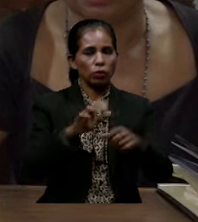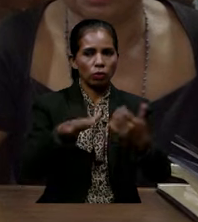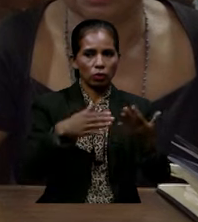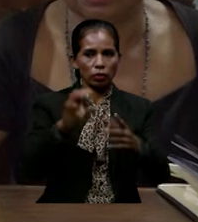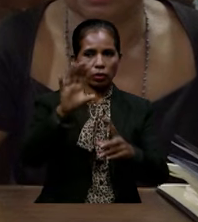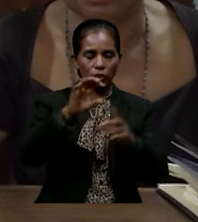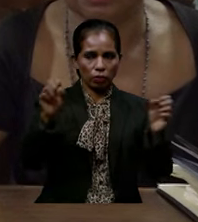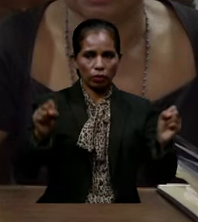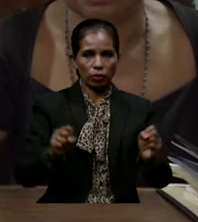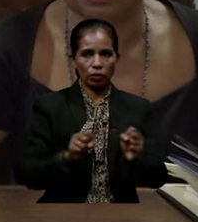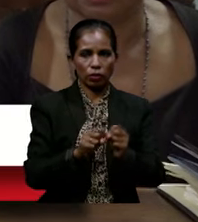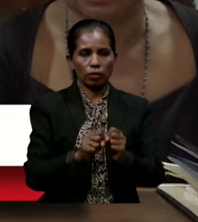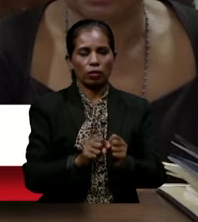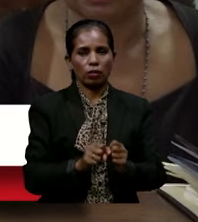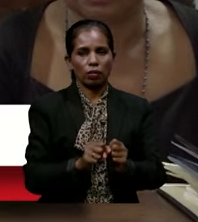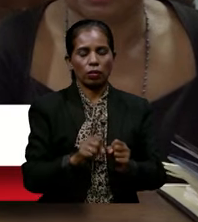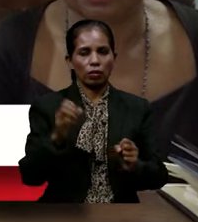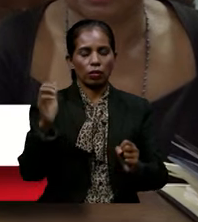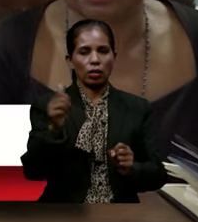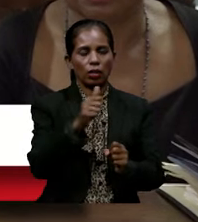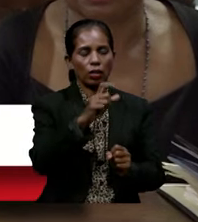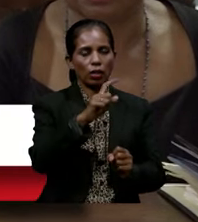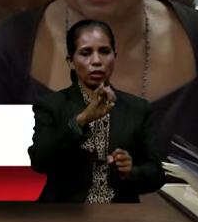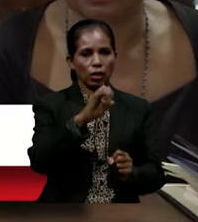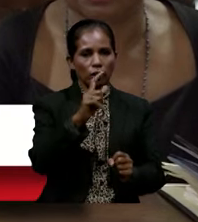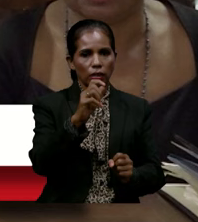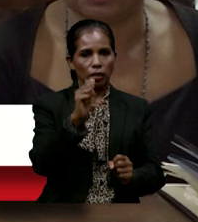psuku ya parte ai talaran ne